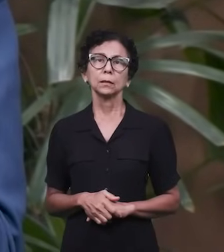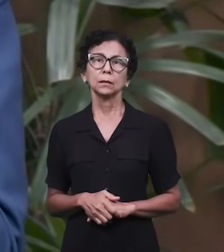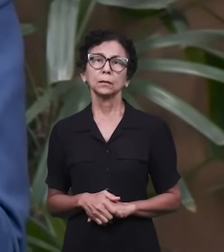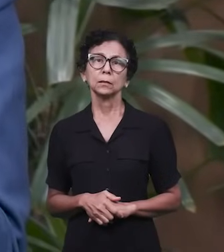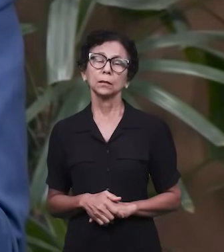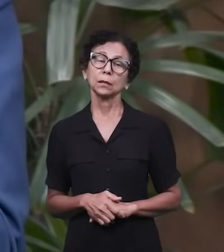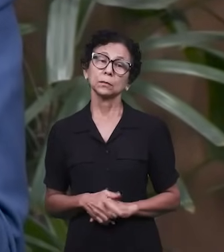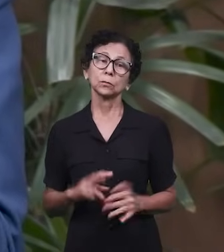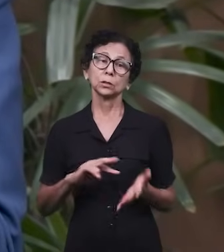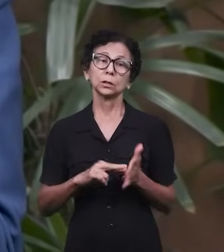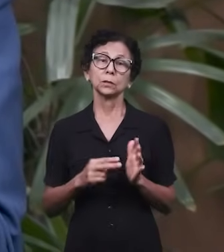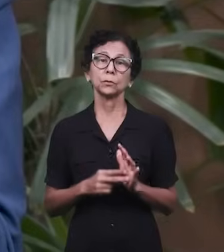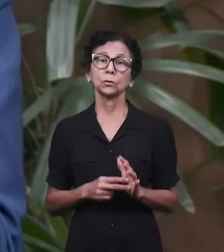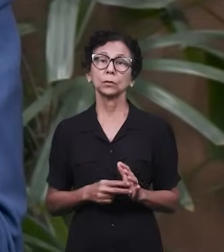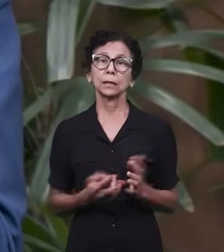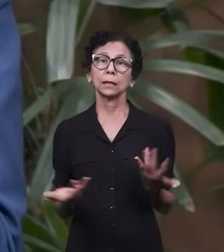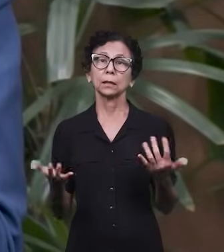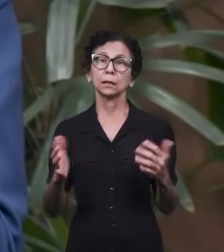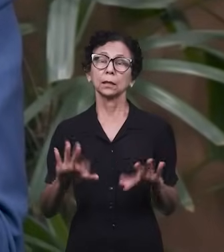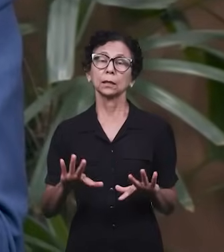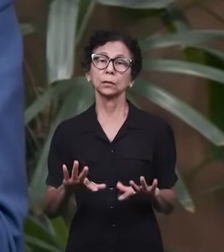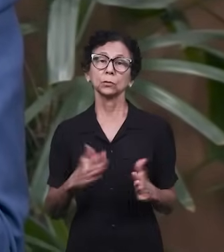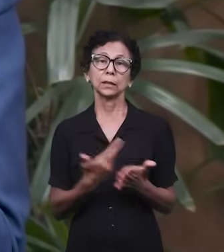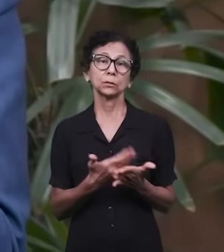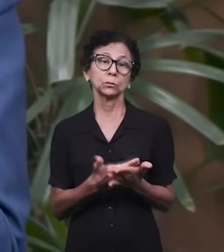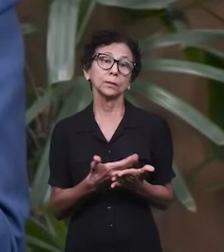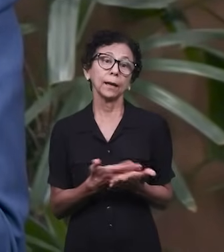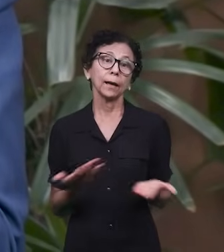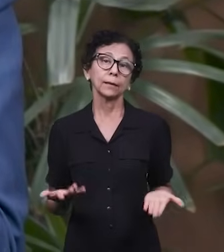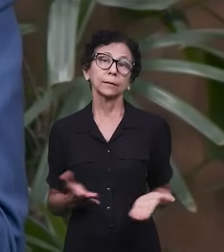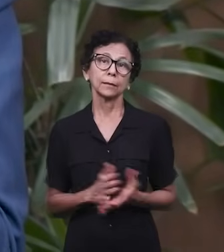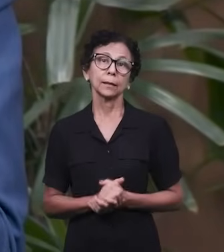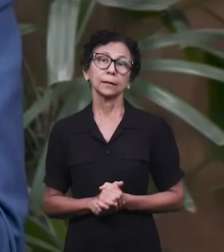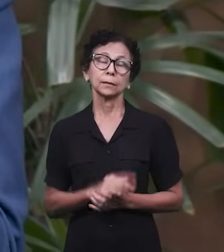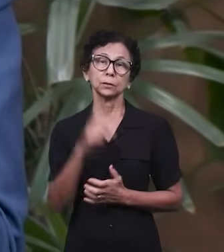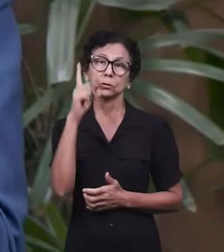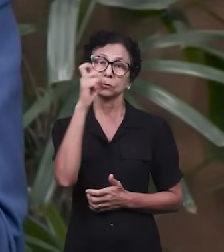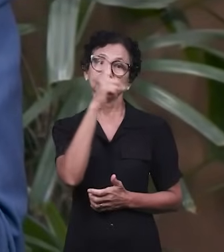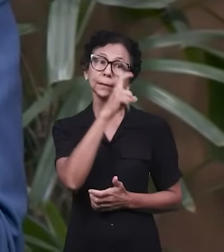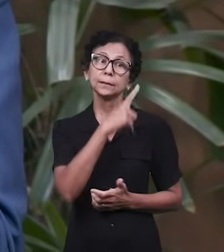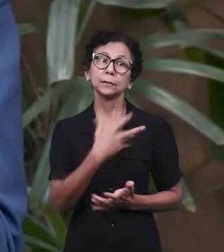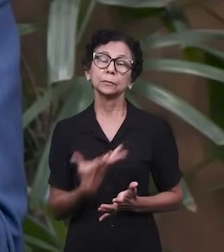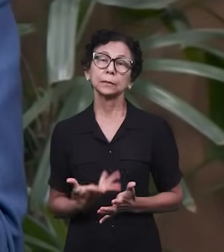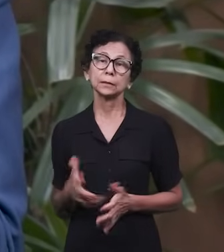E não é por aí, porque as ciências humanas são dificílimas, né? Como o professor Welly disse